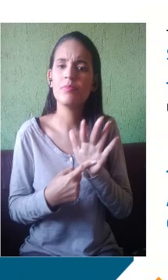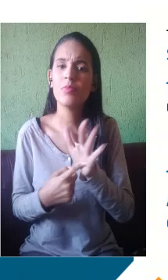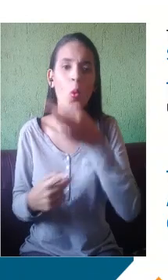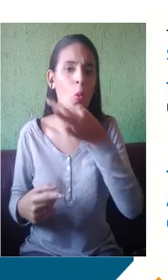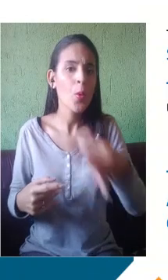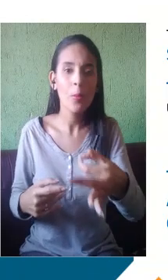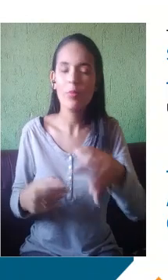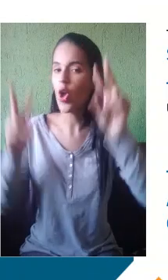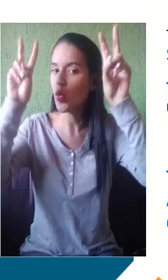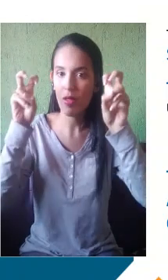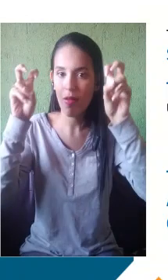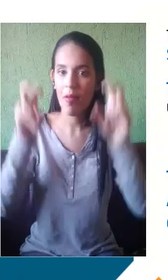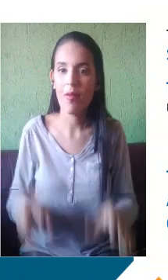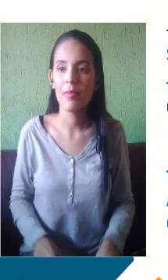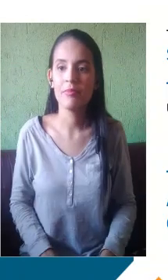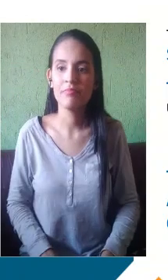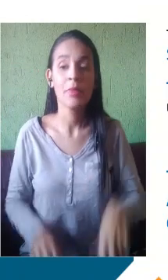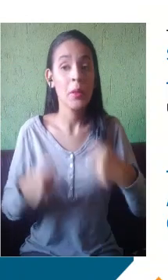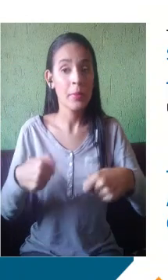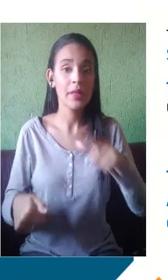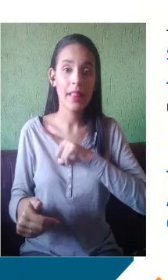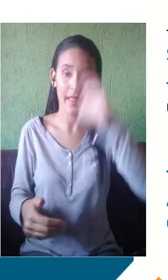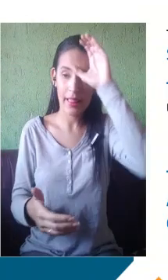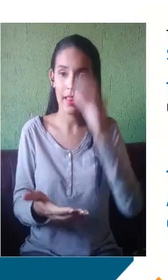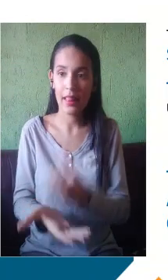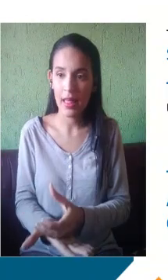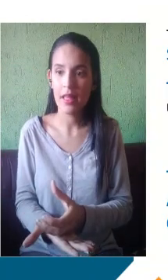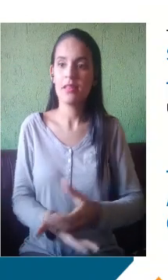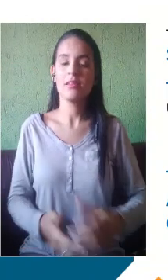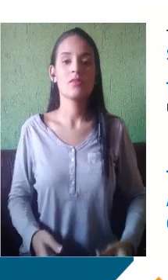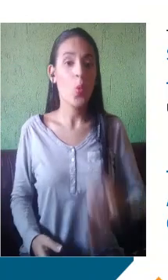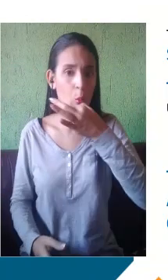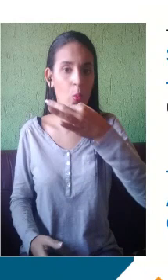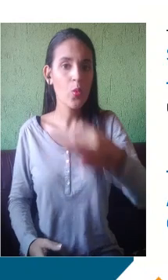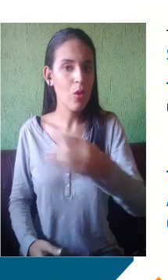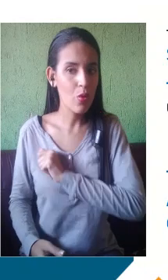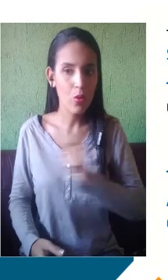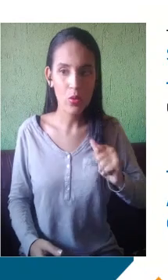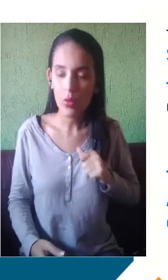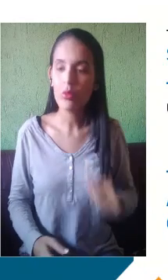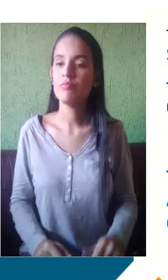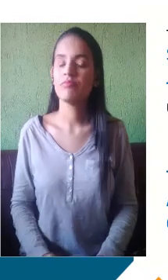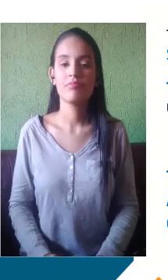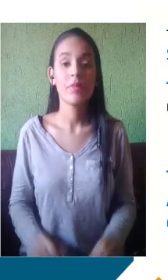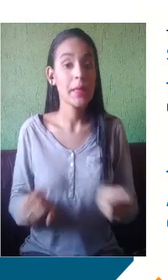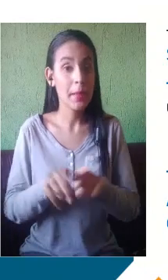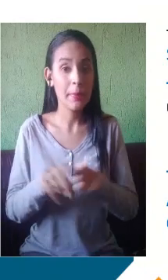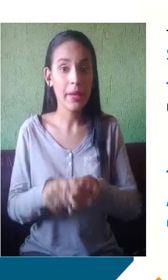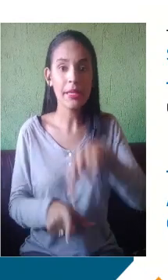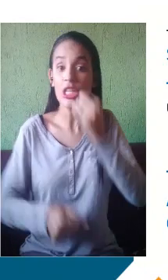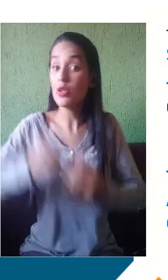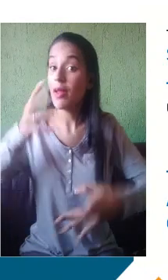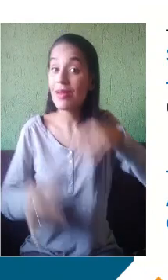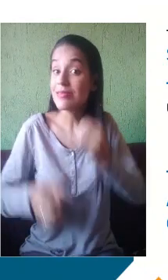tema. São três os elementos, dois básicos. A tese, o ponto de vista defendido pelo enunciador, e